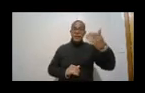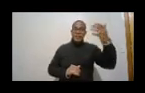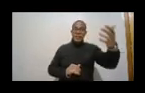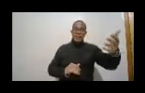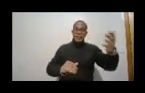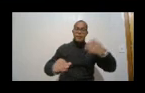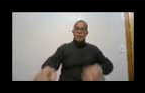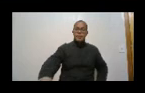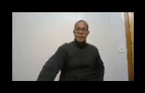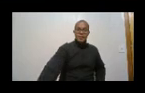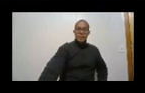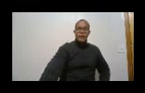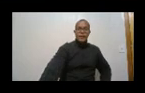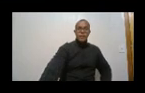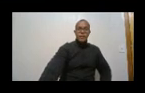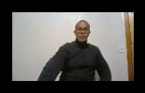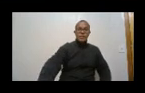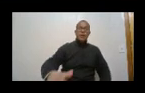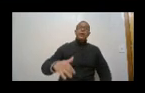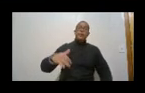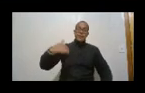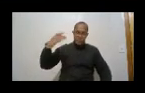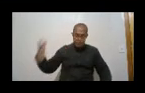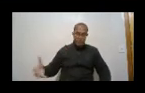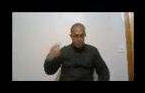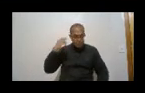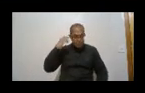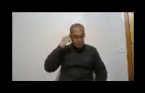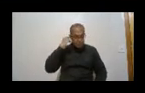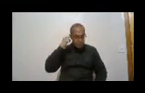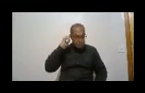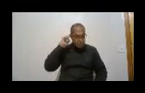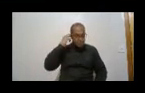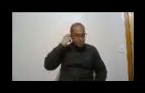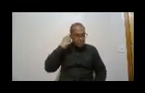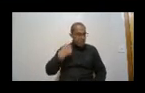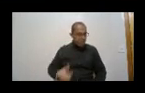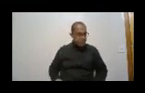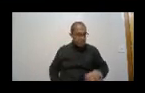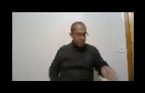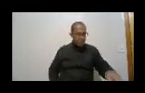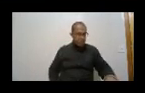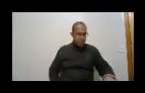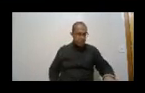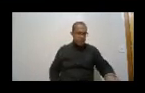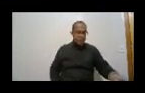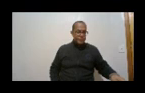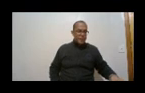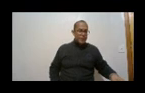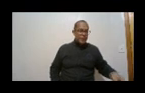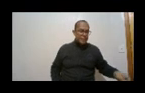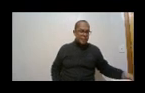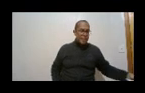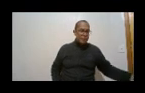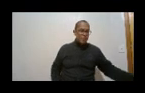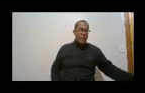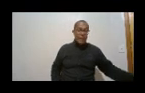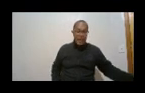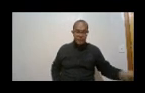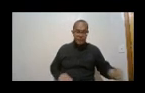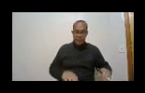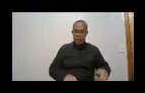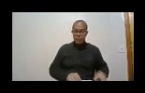preciso entender essa relação concentração-efeito, ou seja, eu preciso ter uma dose adequada para que eu possa ter o efeito